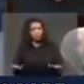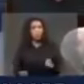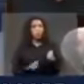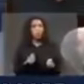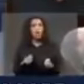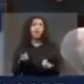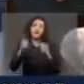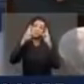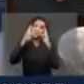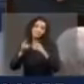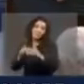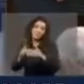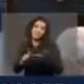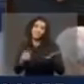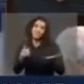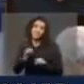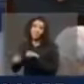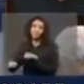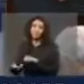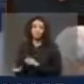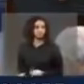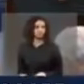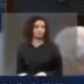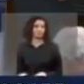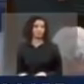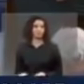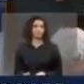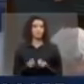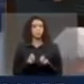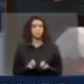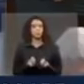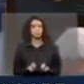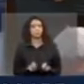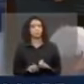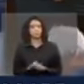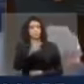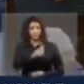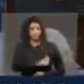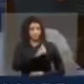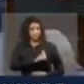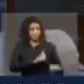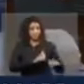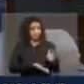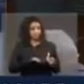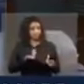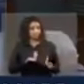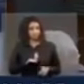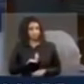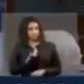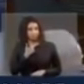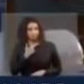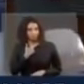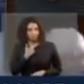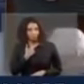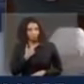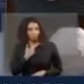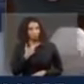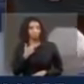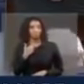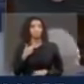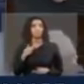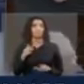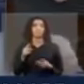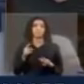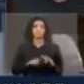inocentes. O preceito é pelo direito e pela inviolabilidade da vida. Em segundo lugar, esta DPF